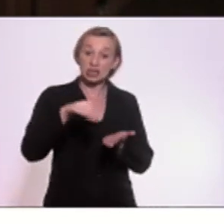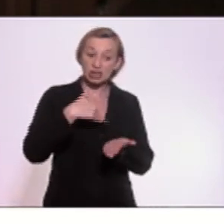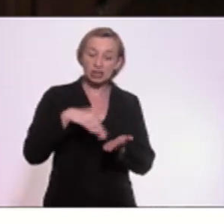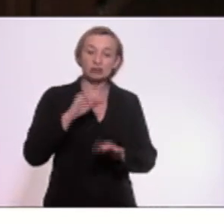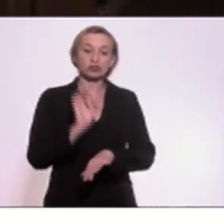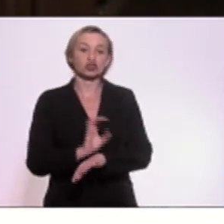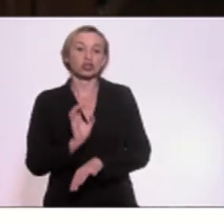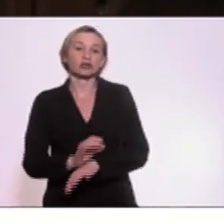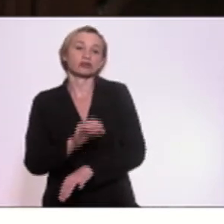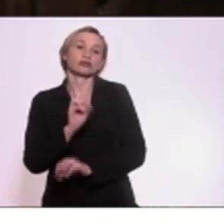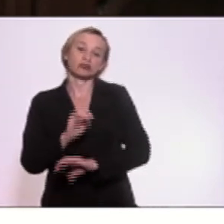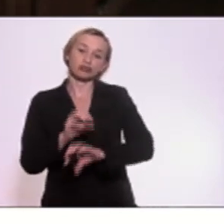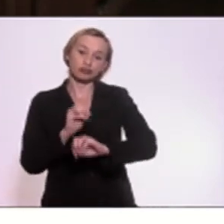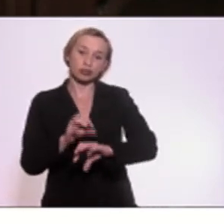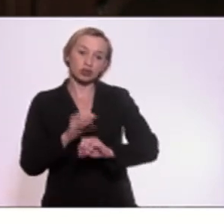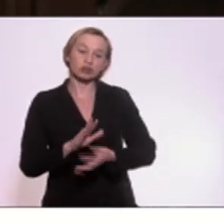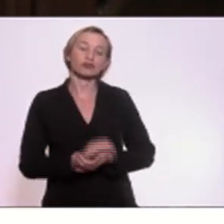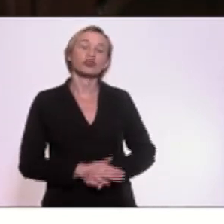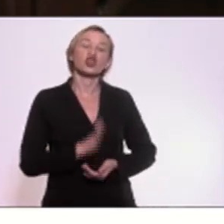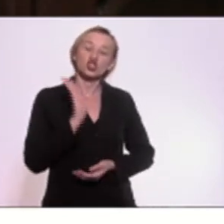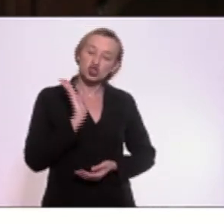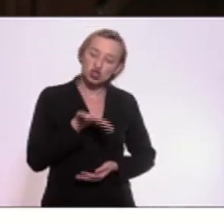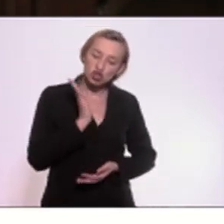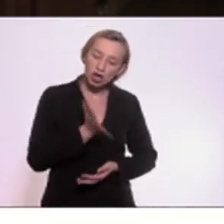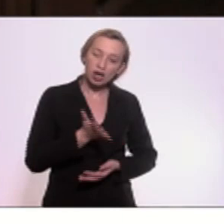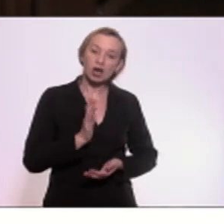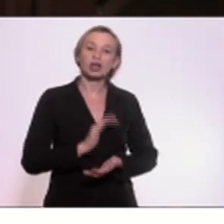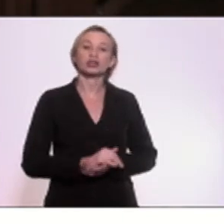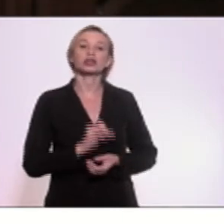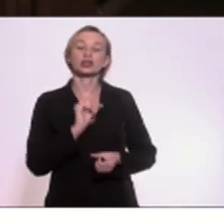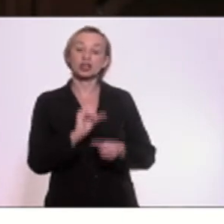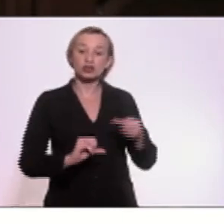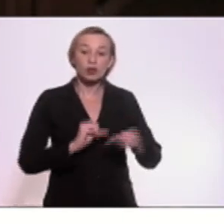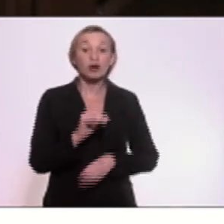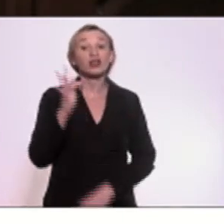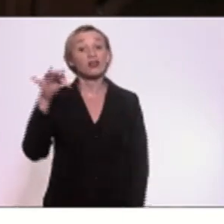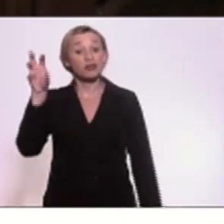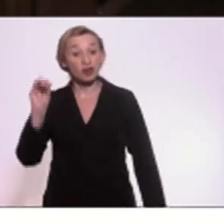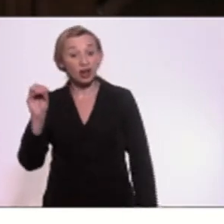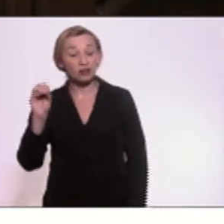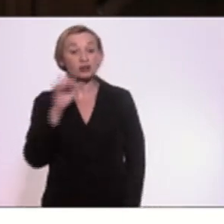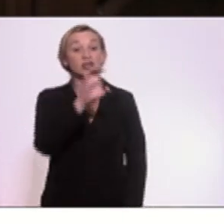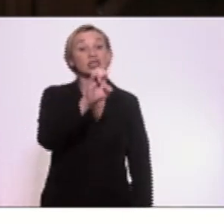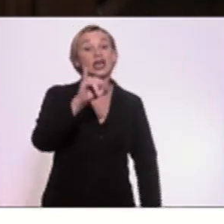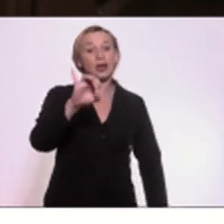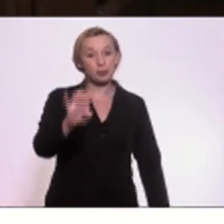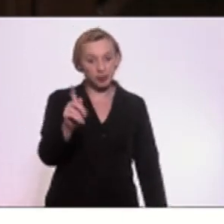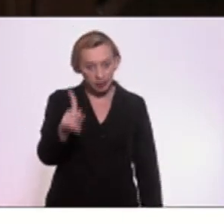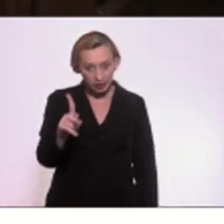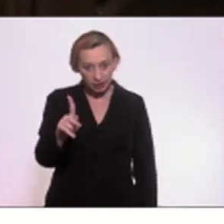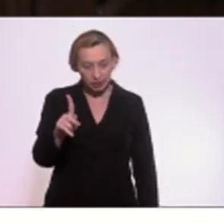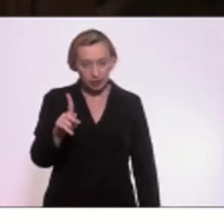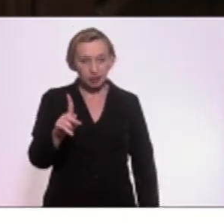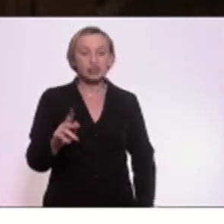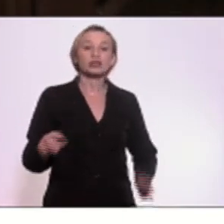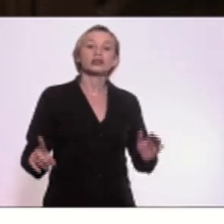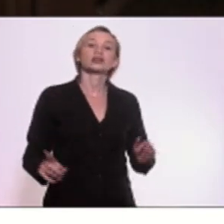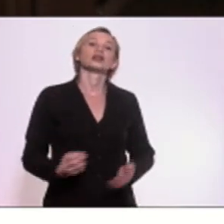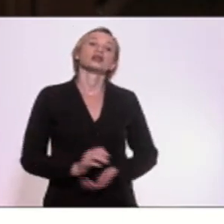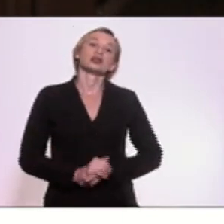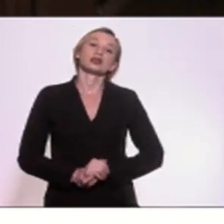de Educação, que já tinha transformado, Flávio, o CIEP Anísio Teixeira, na Leite